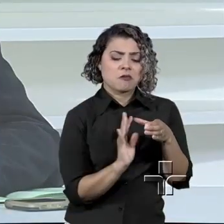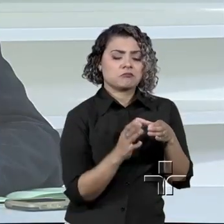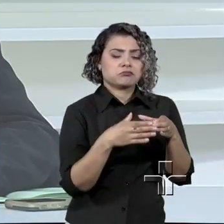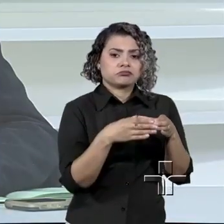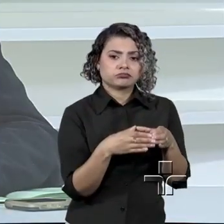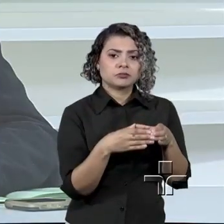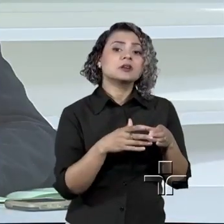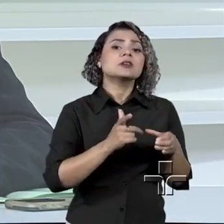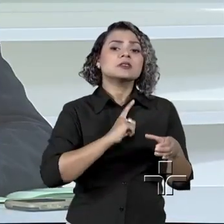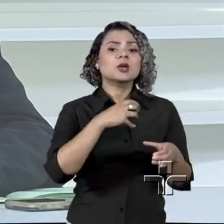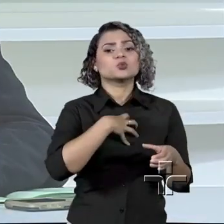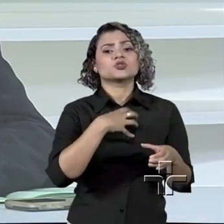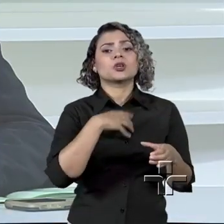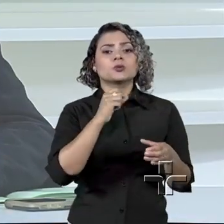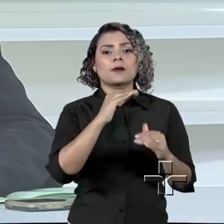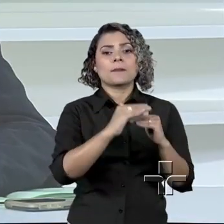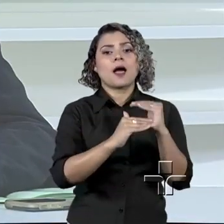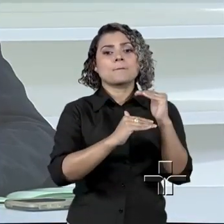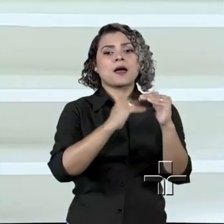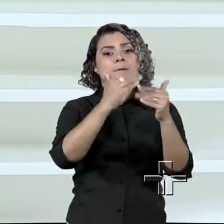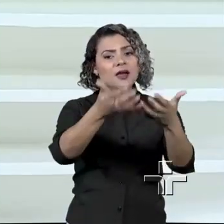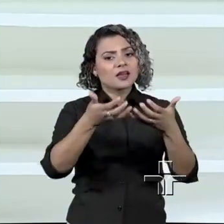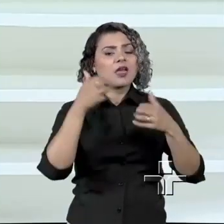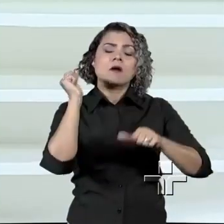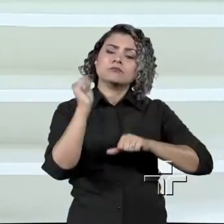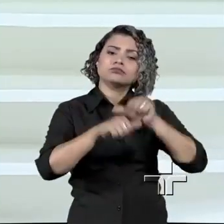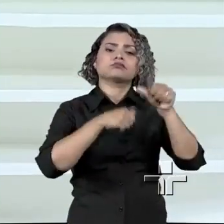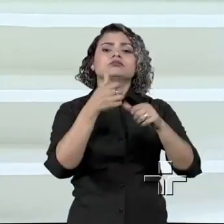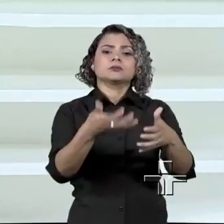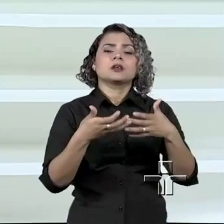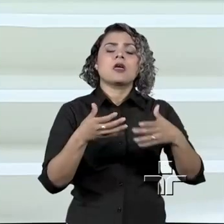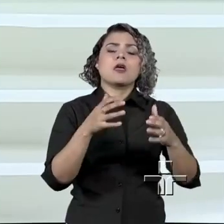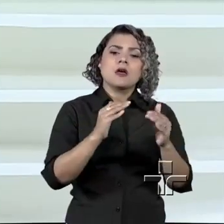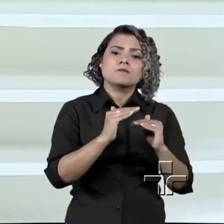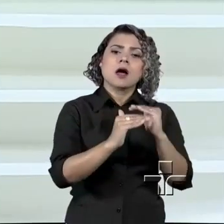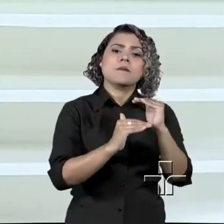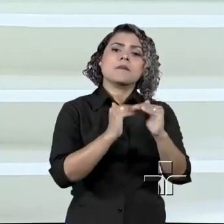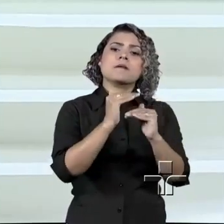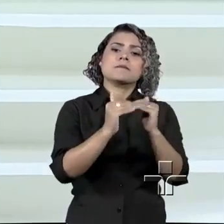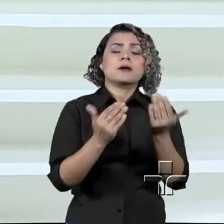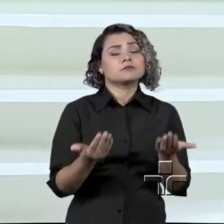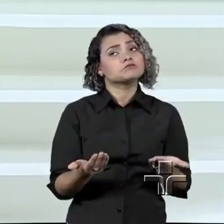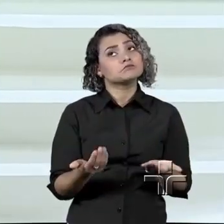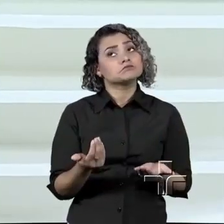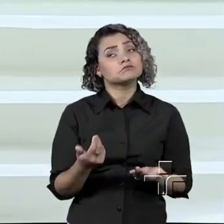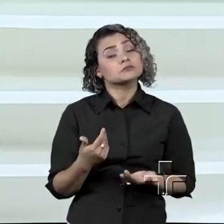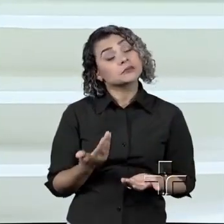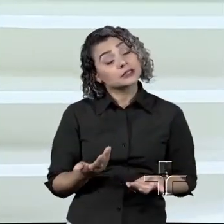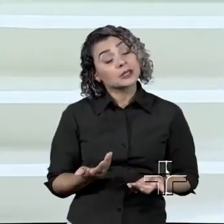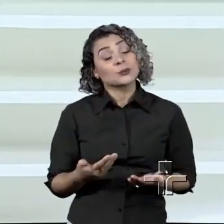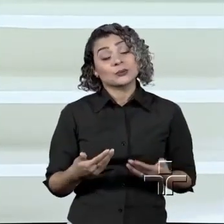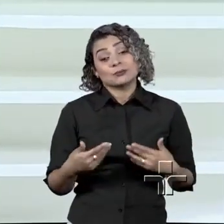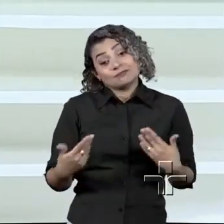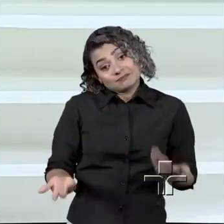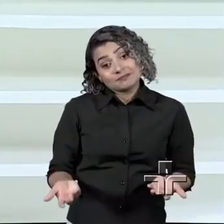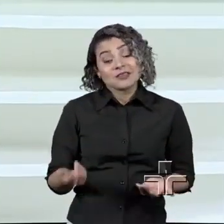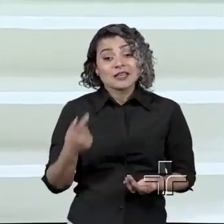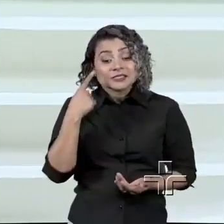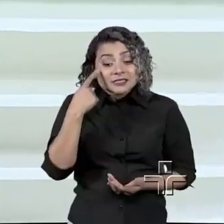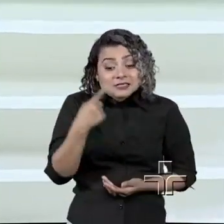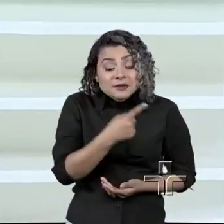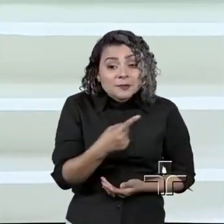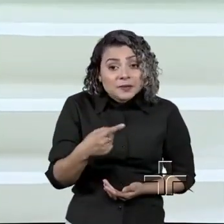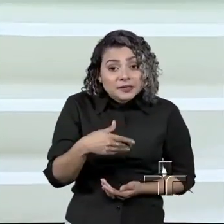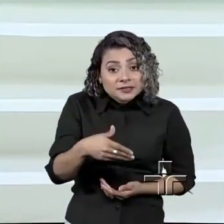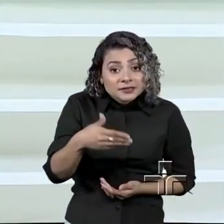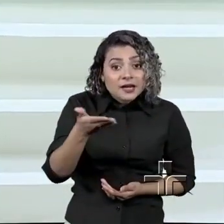de reconstruir, de repaginar. E, olha, essa semana